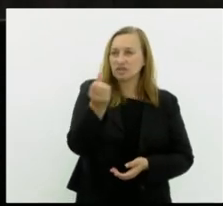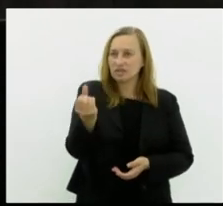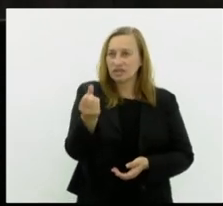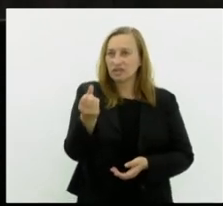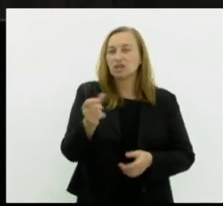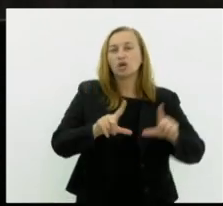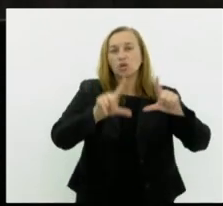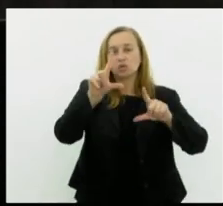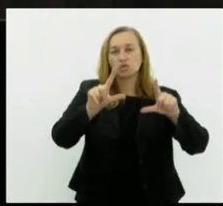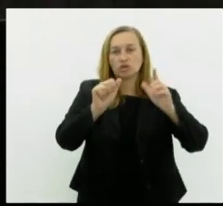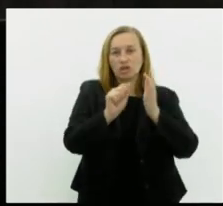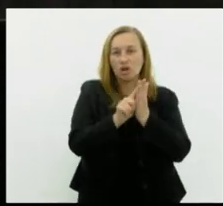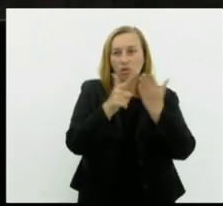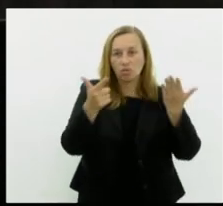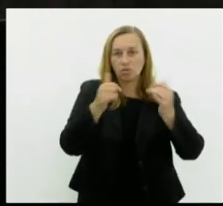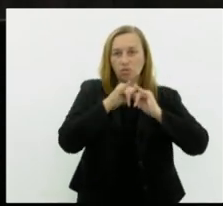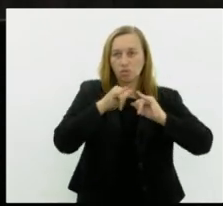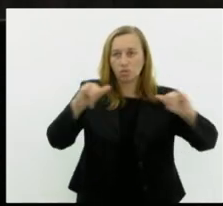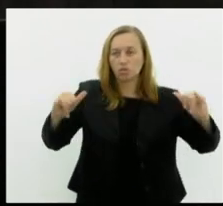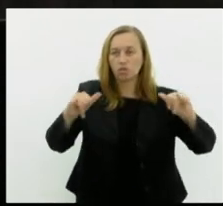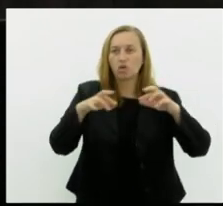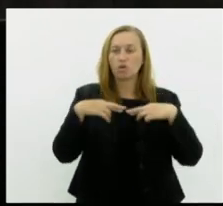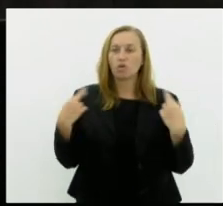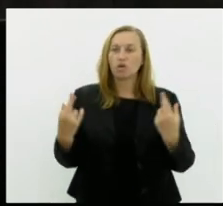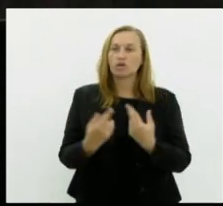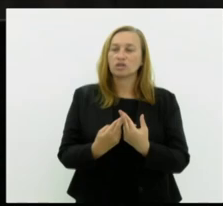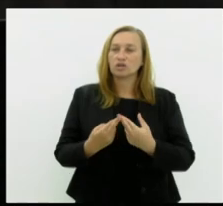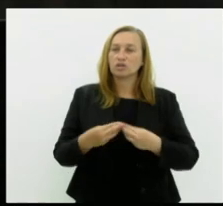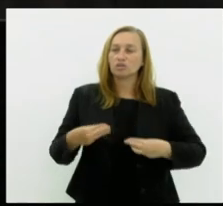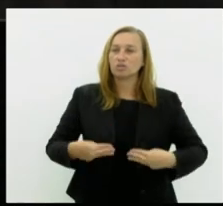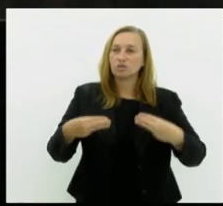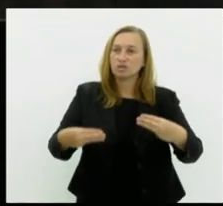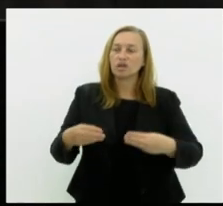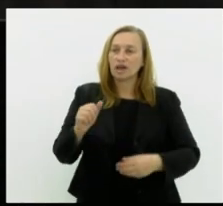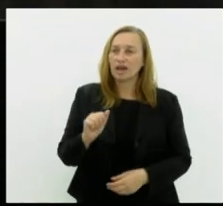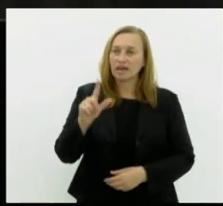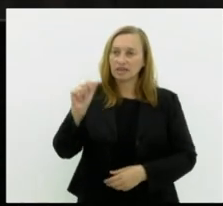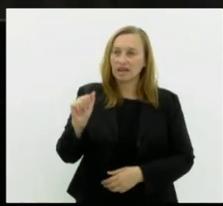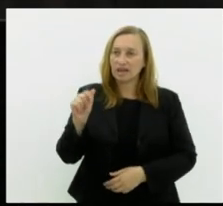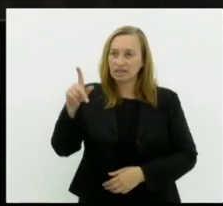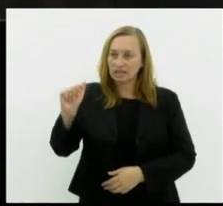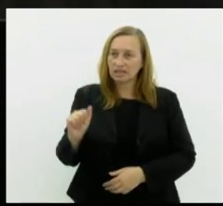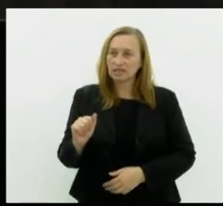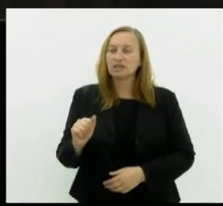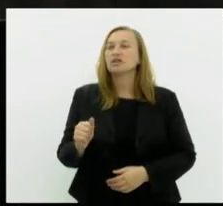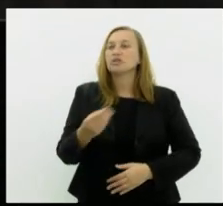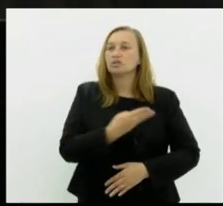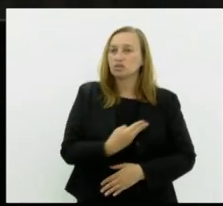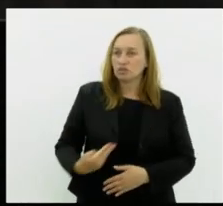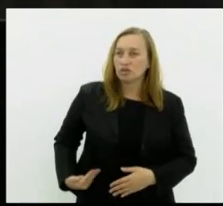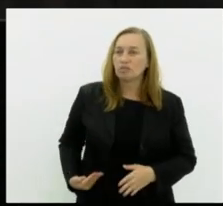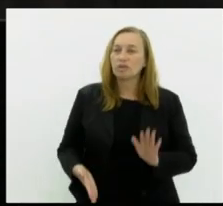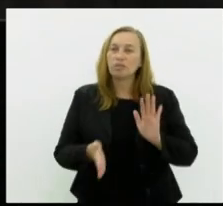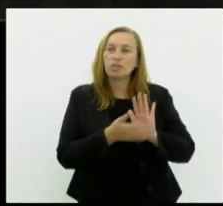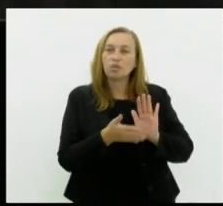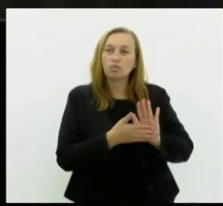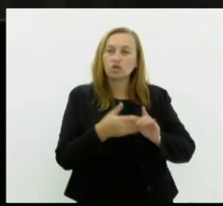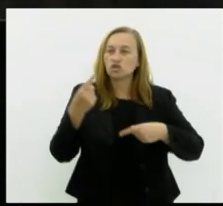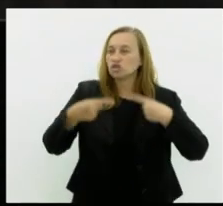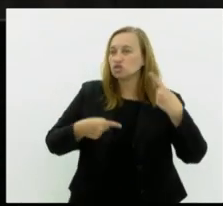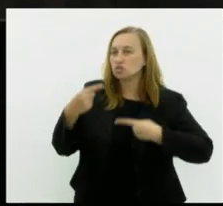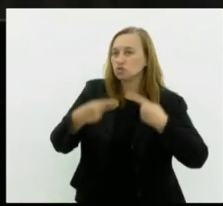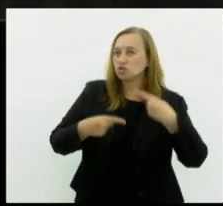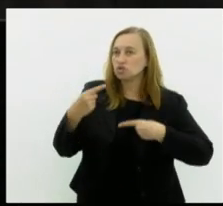está noticiando, uma reunião do ministro Haddad com os governadores para discutir a proposta que eles vão mandar